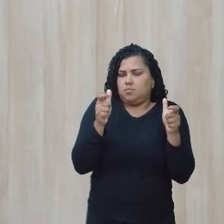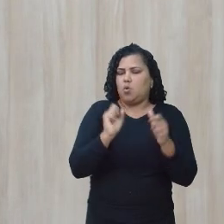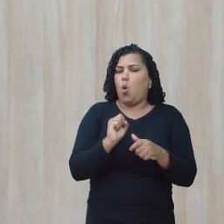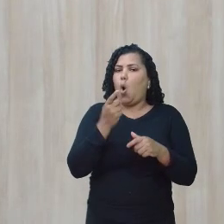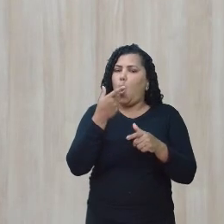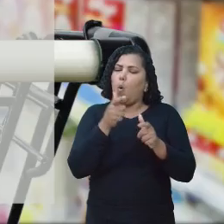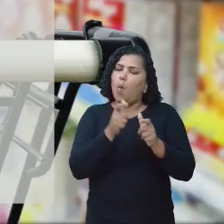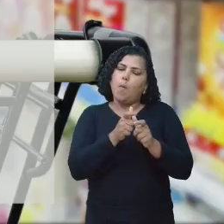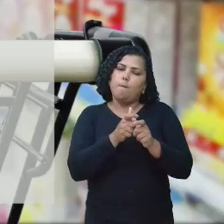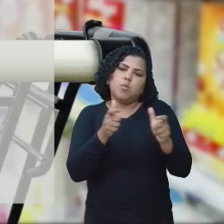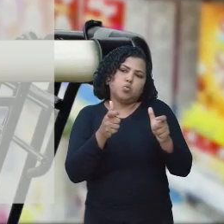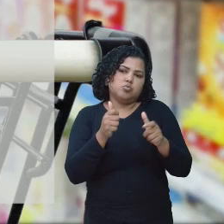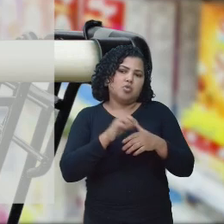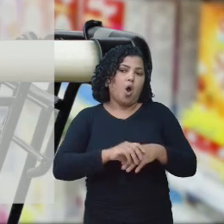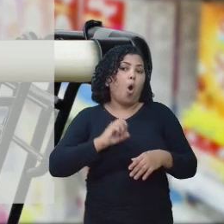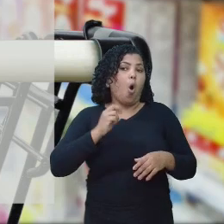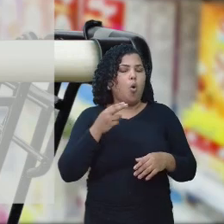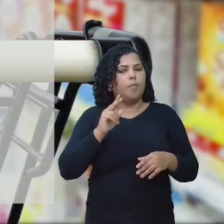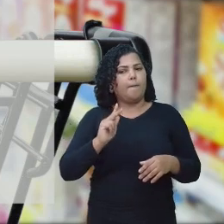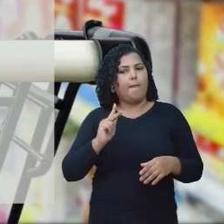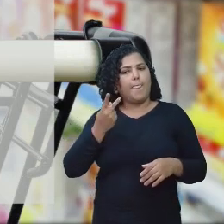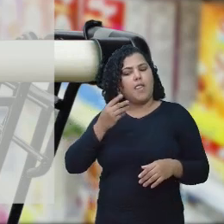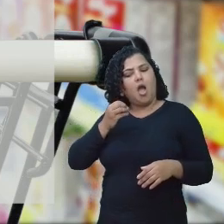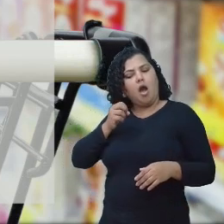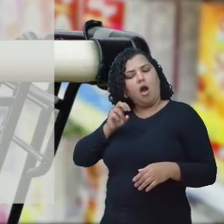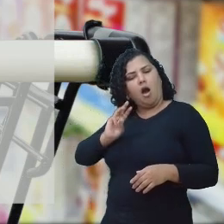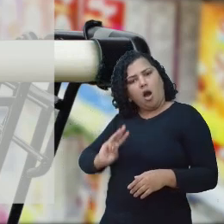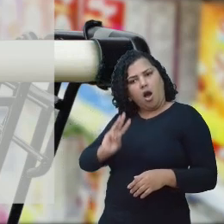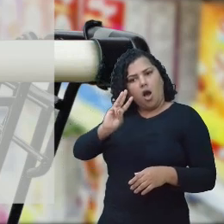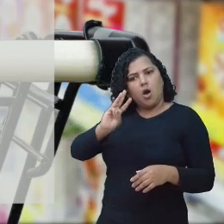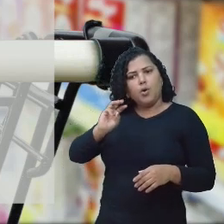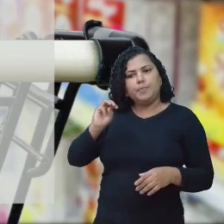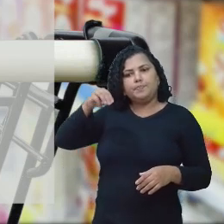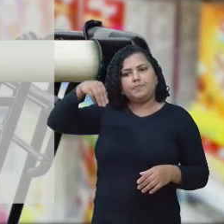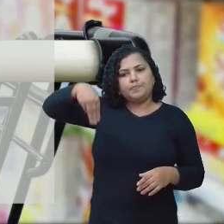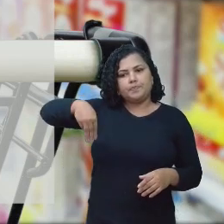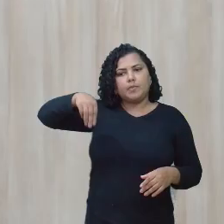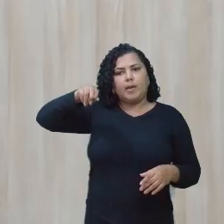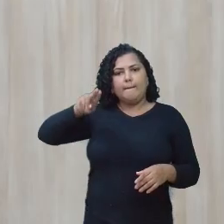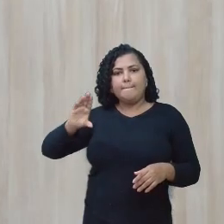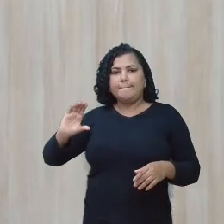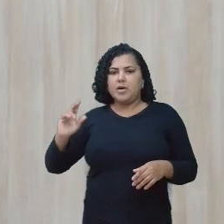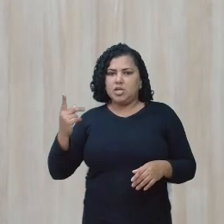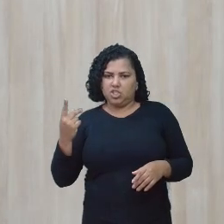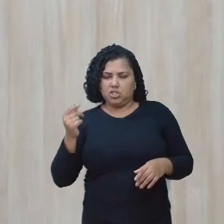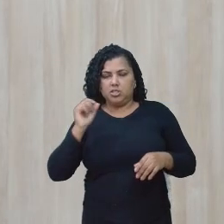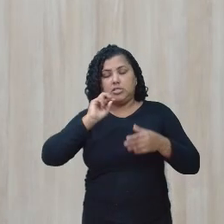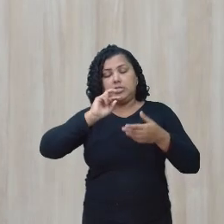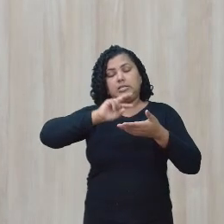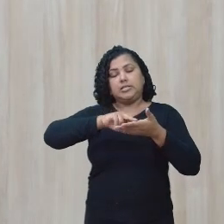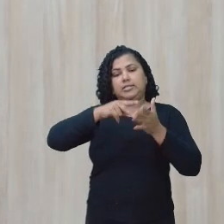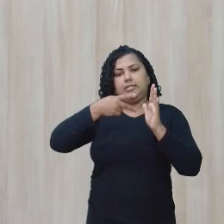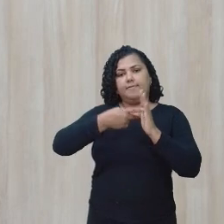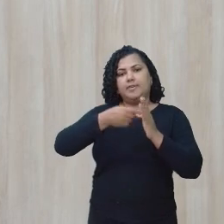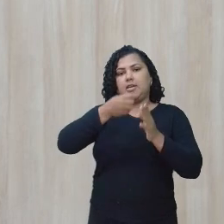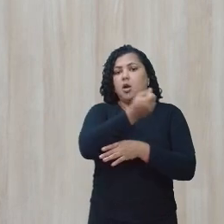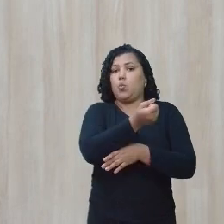E também a palavra how much, que é quanto ou quanta. A gente vai chegar lá com mais detalhes.